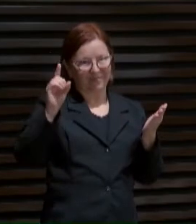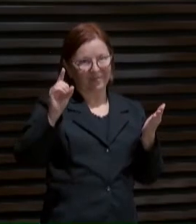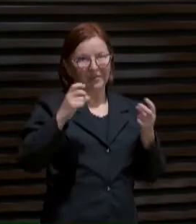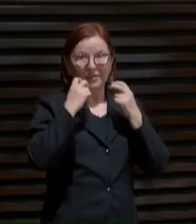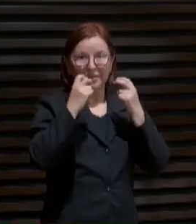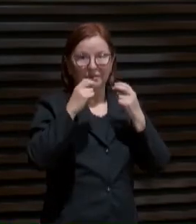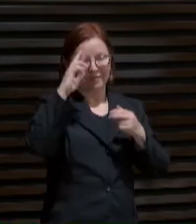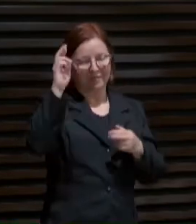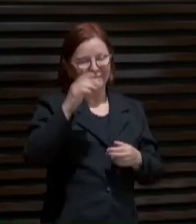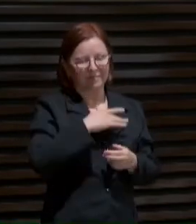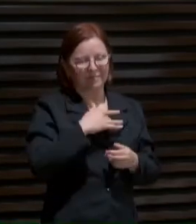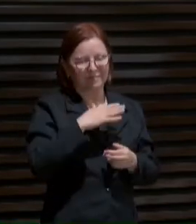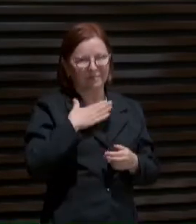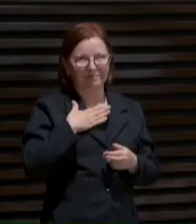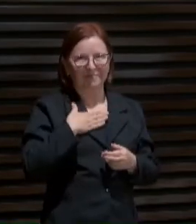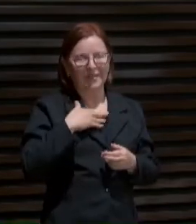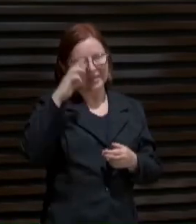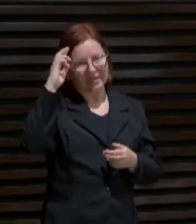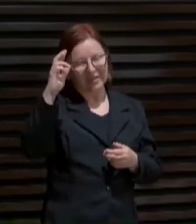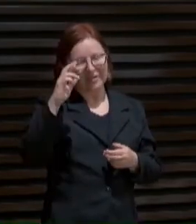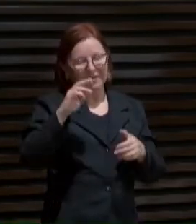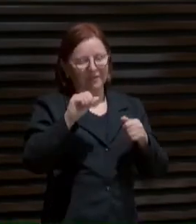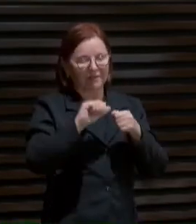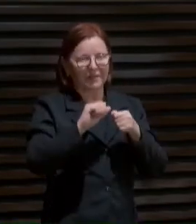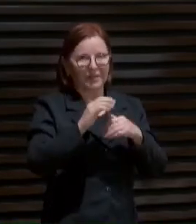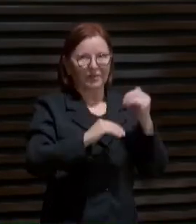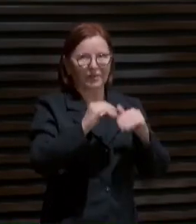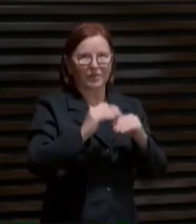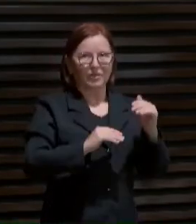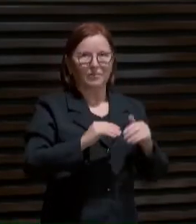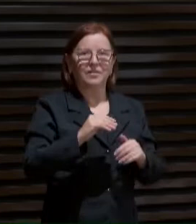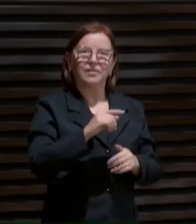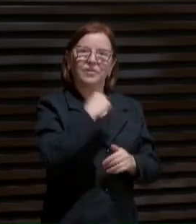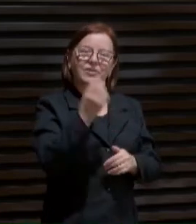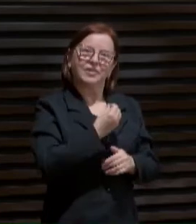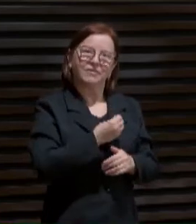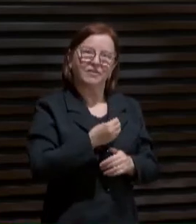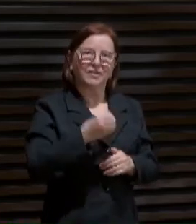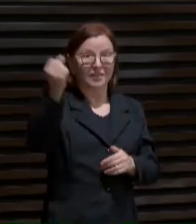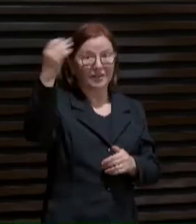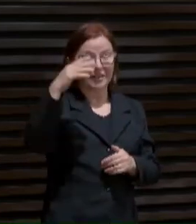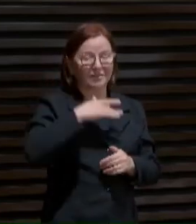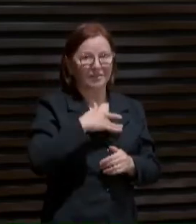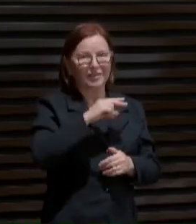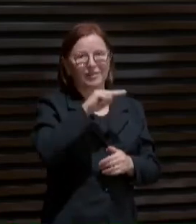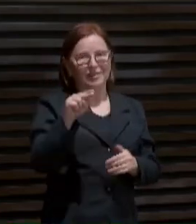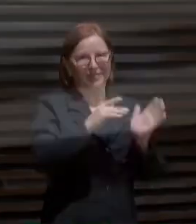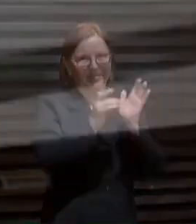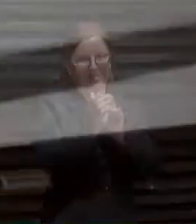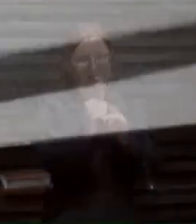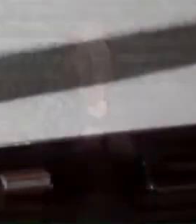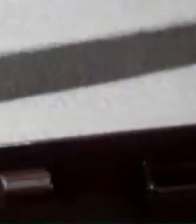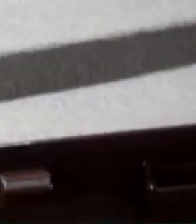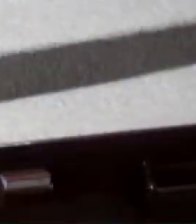senhor haja e nós nesta manhã o graça e misericórdia em nome de Jesus o texto-base